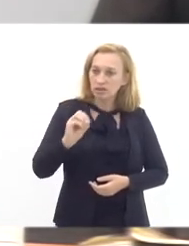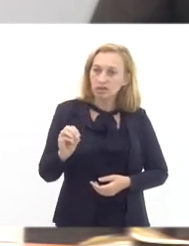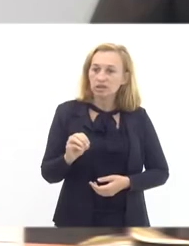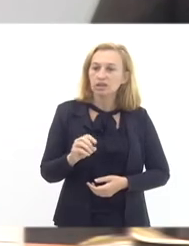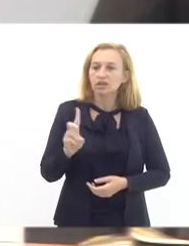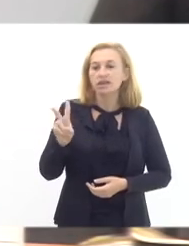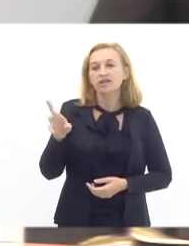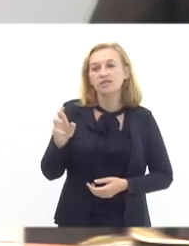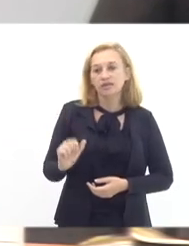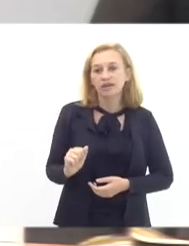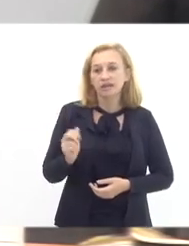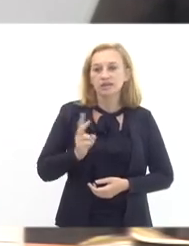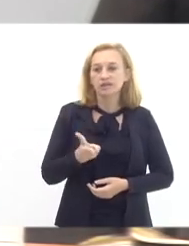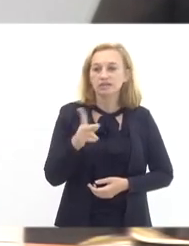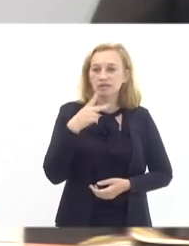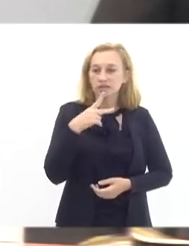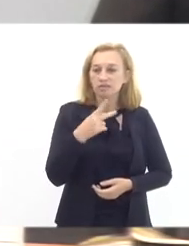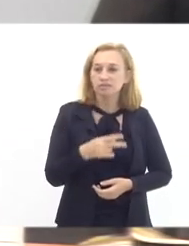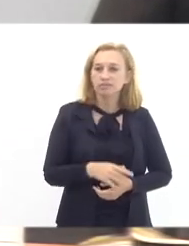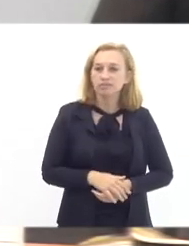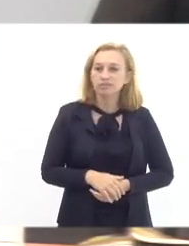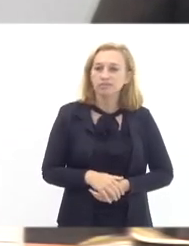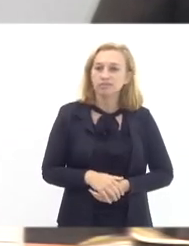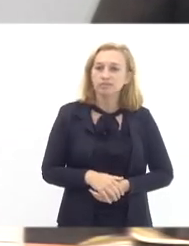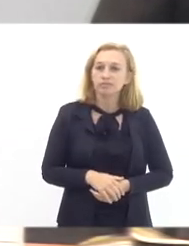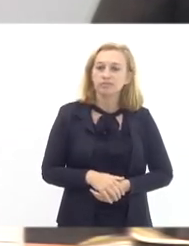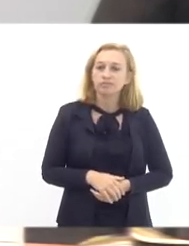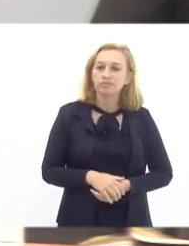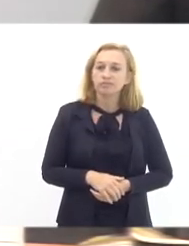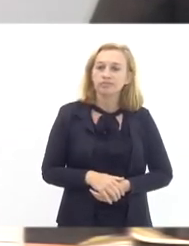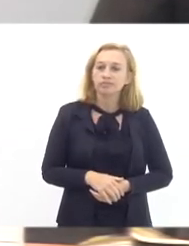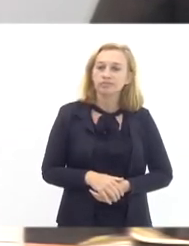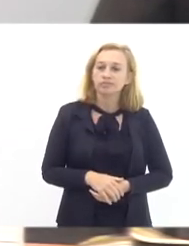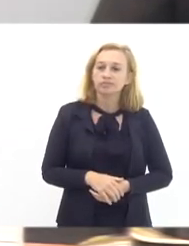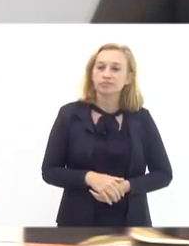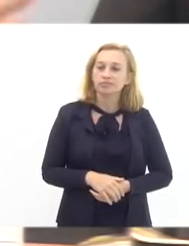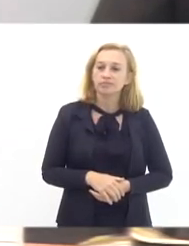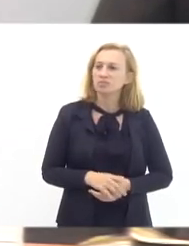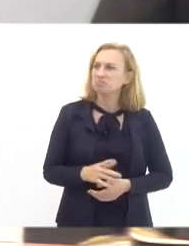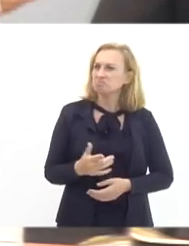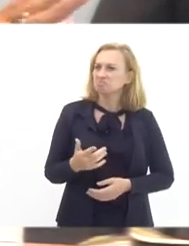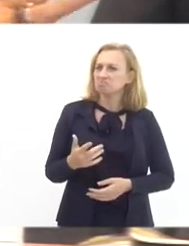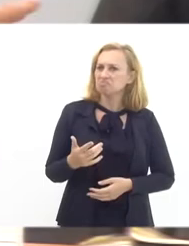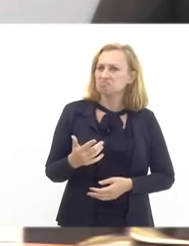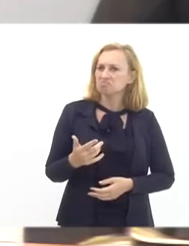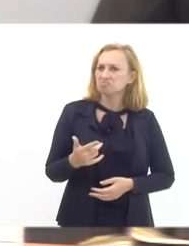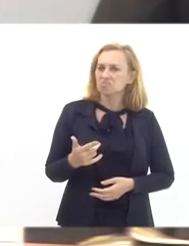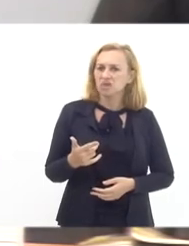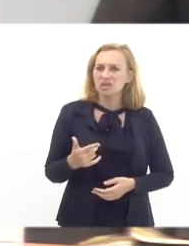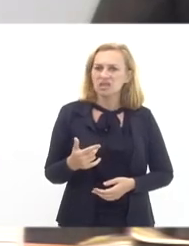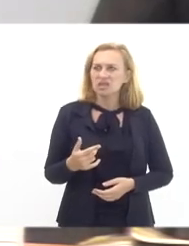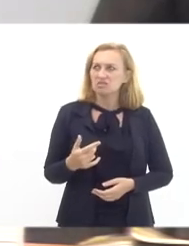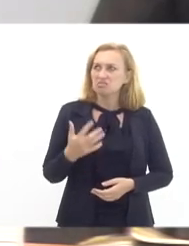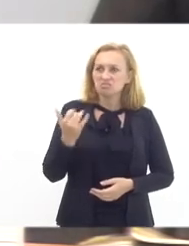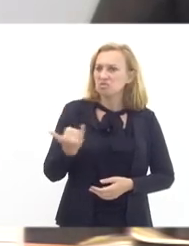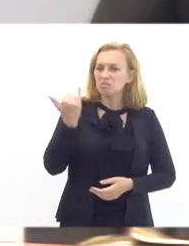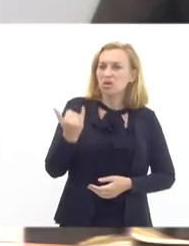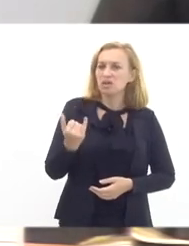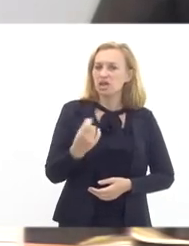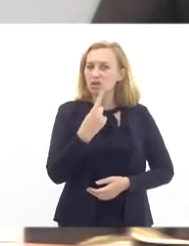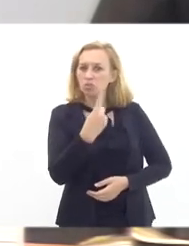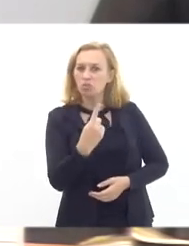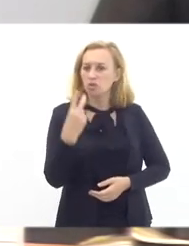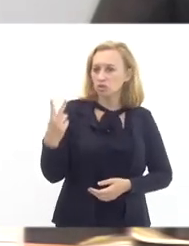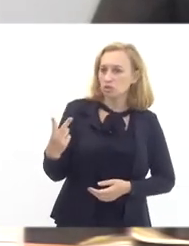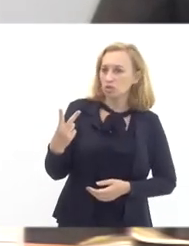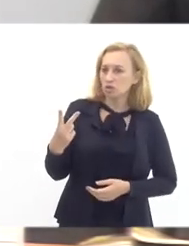Vera Maia sempre falava isso para a gente. Fala, né, que ela está viva. Não interessa se somos 2 ou 200. O que